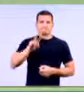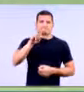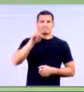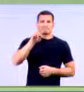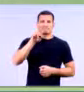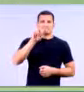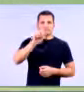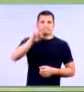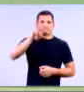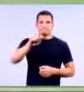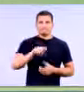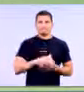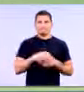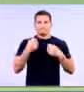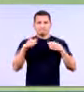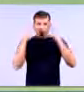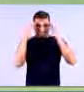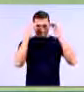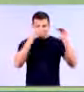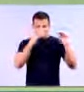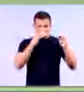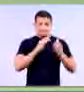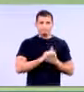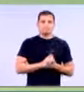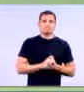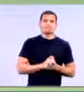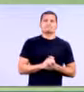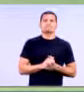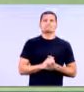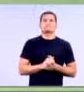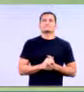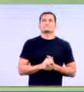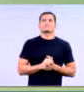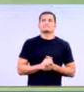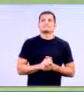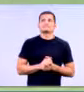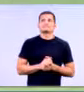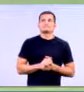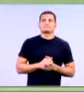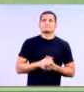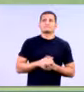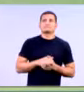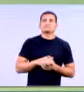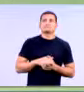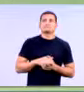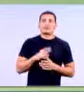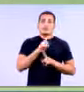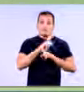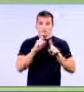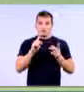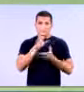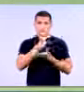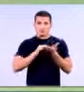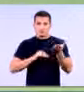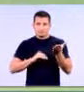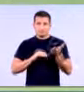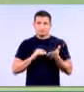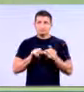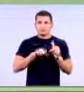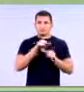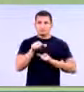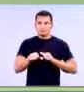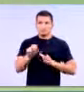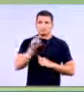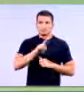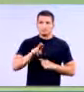Né? Respeitar a propriedade intelectual, como nós comentamos, né? Não copiando, modificando, ou